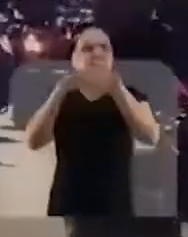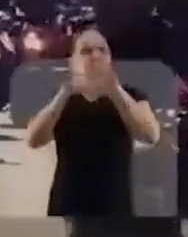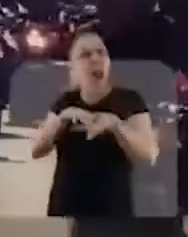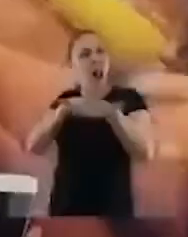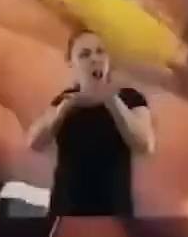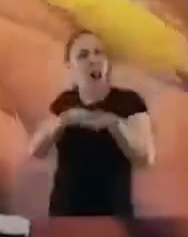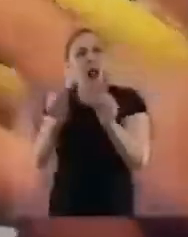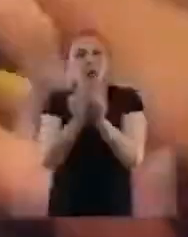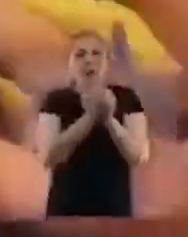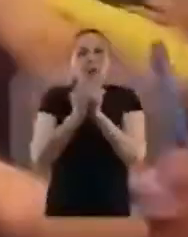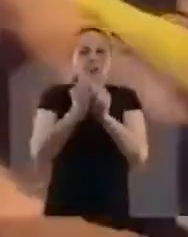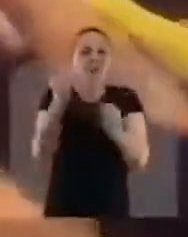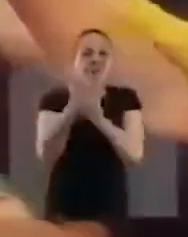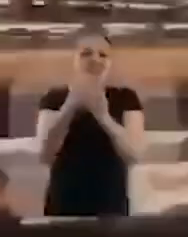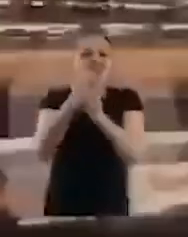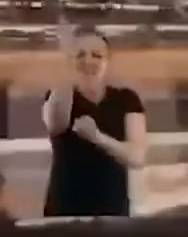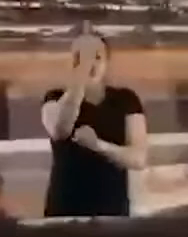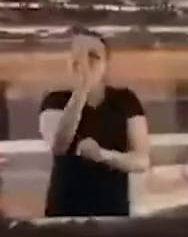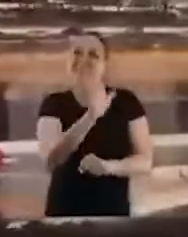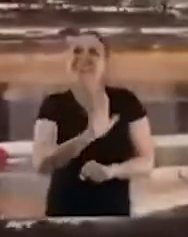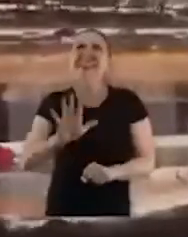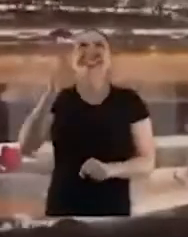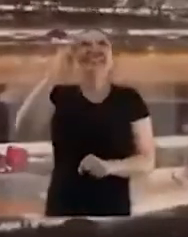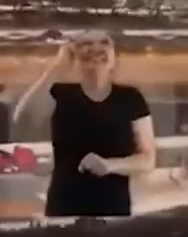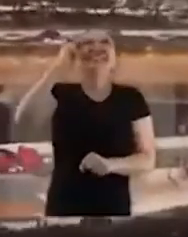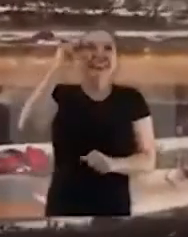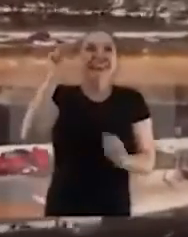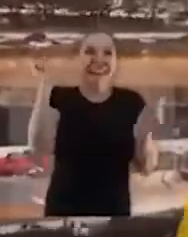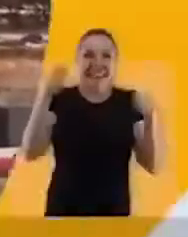juntos construirmos o Brasil que sonhamos.